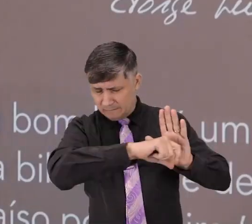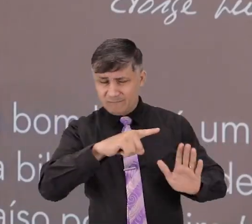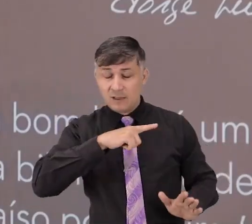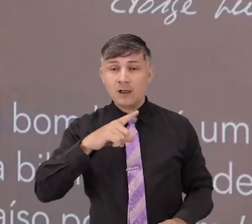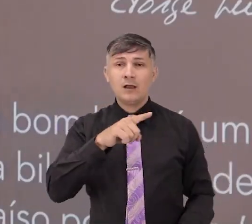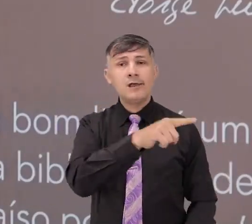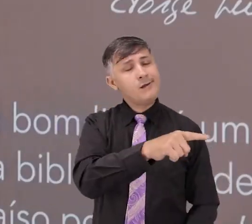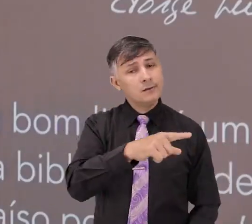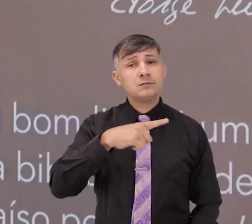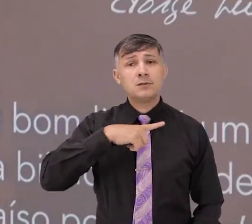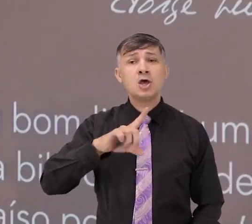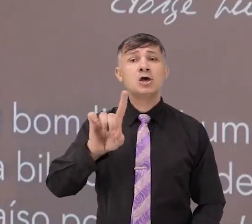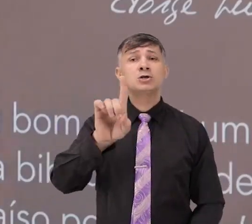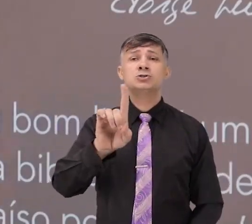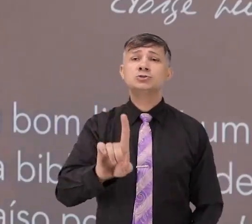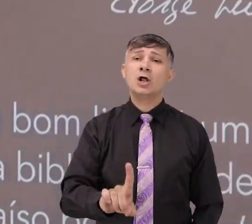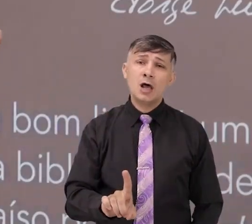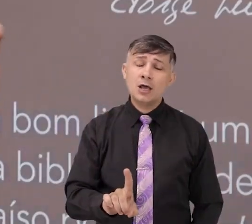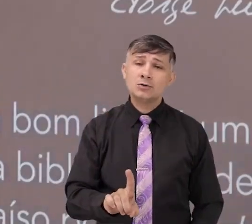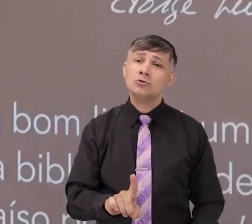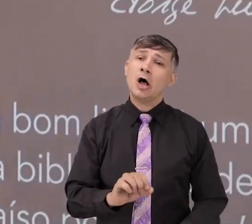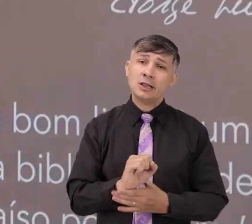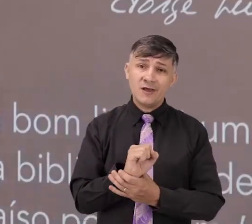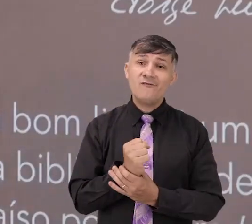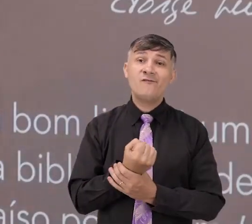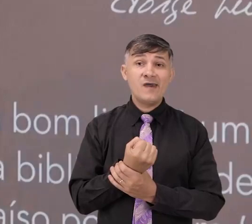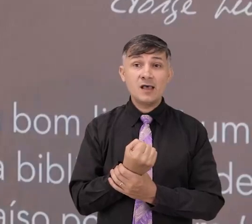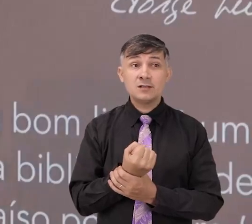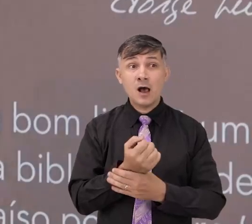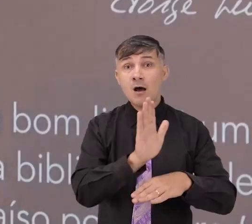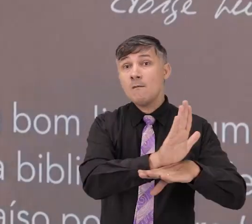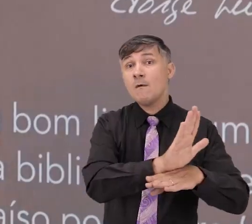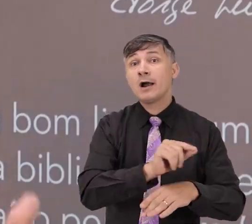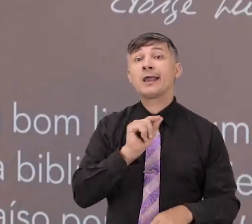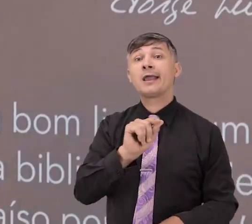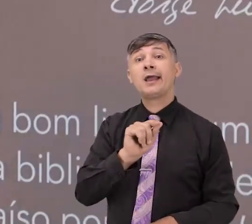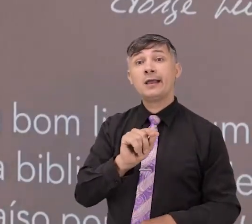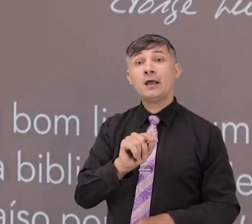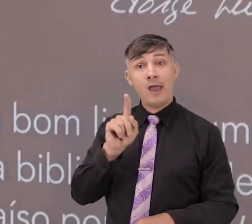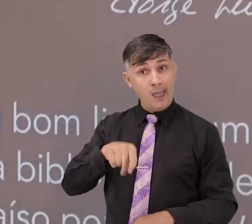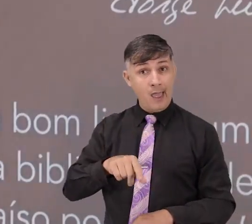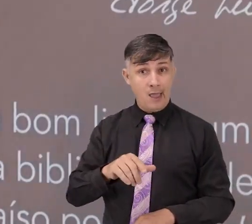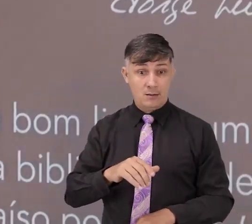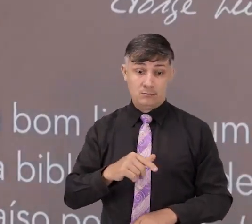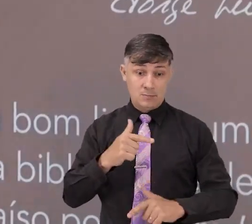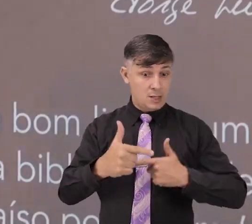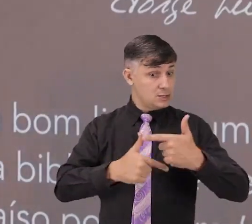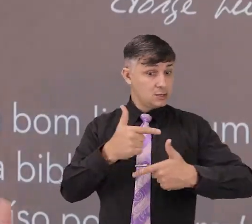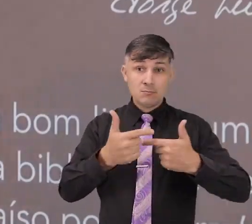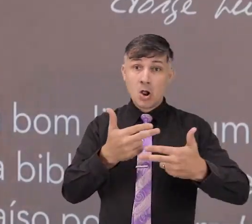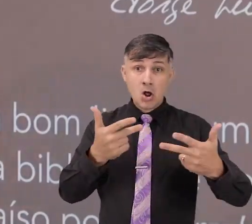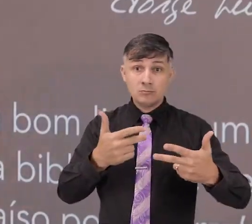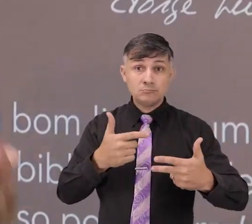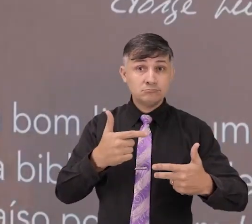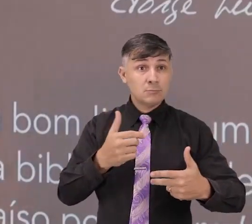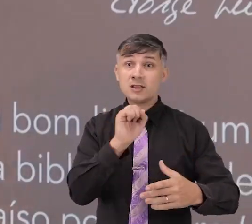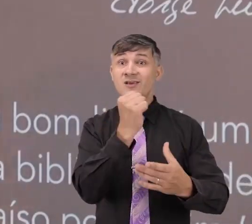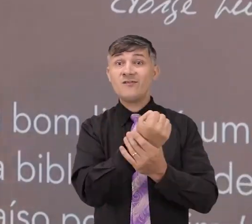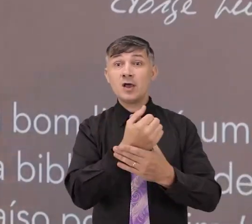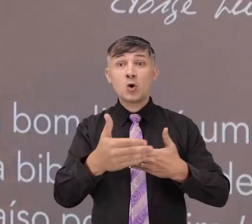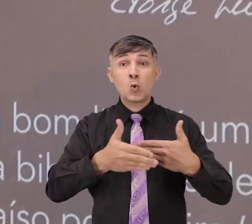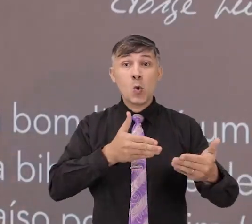e deve lhe ser garantido a ampla defesa. E quem, na verdade, exerce a ampla defesa de